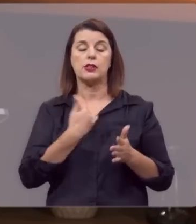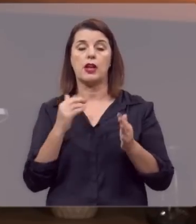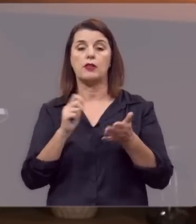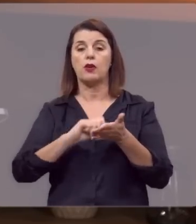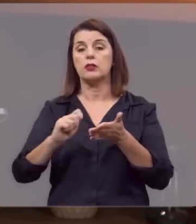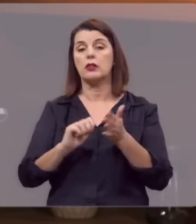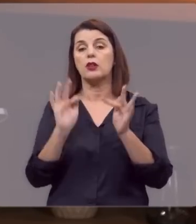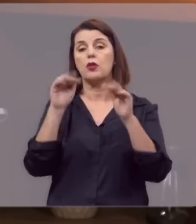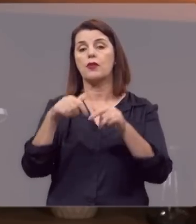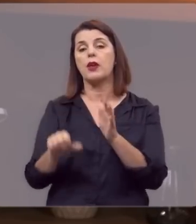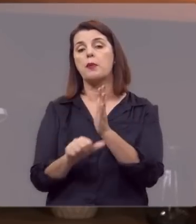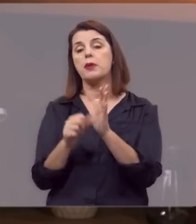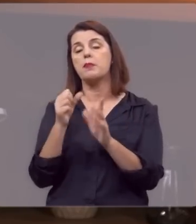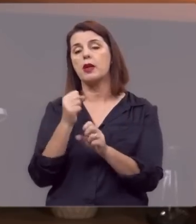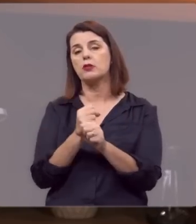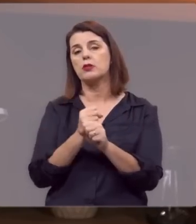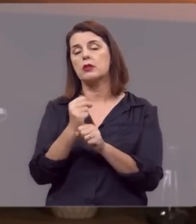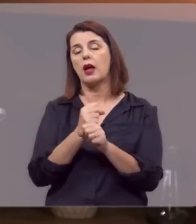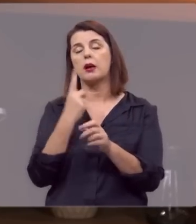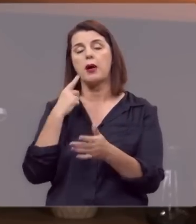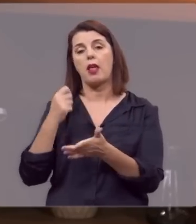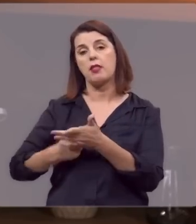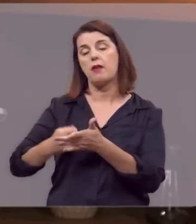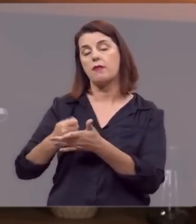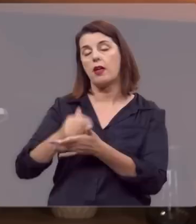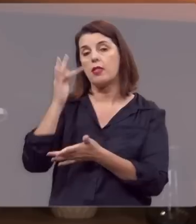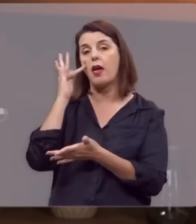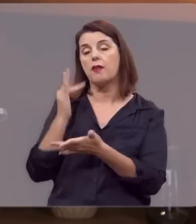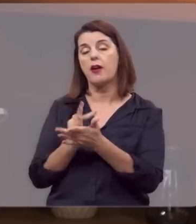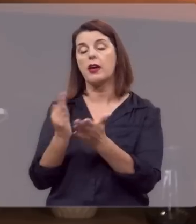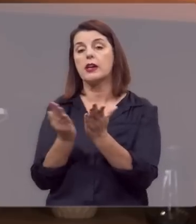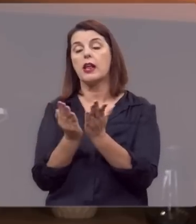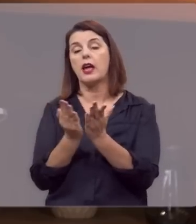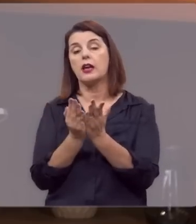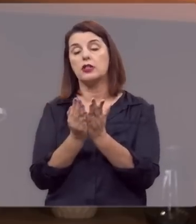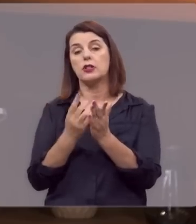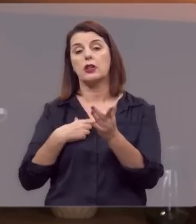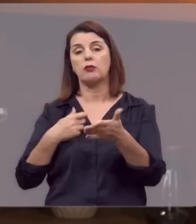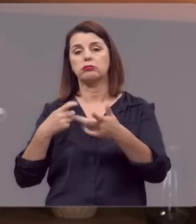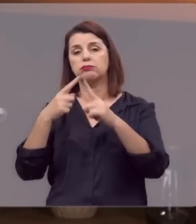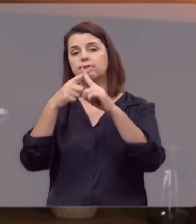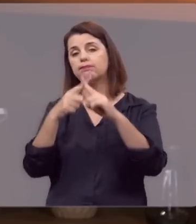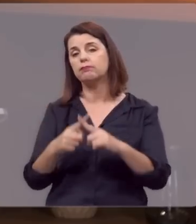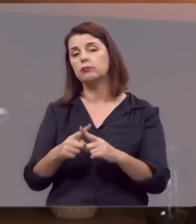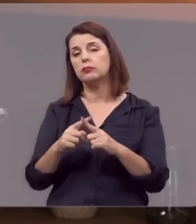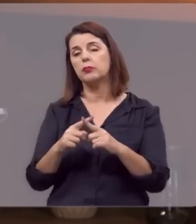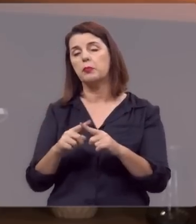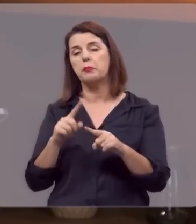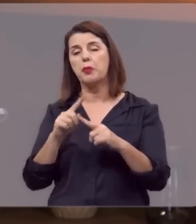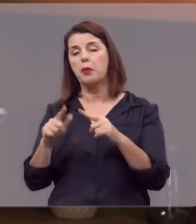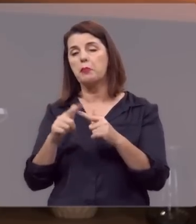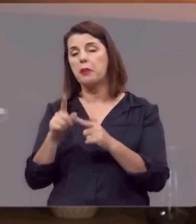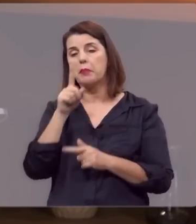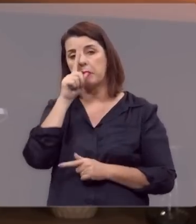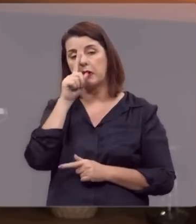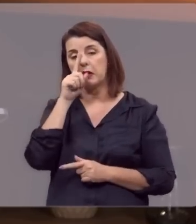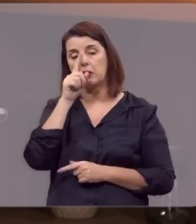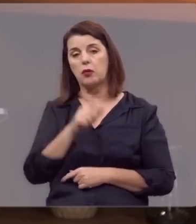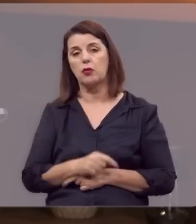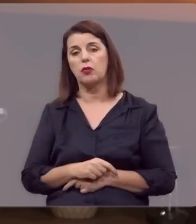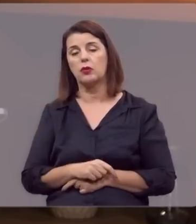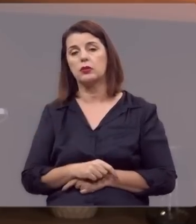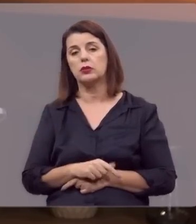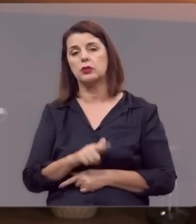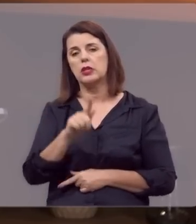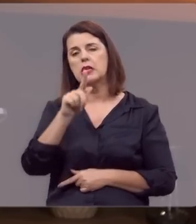século para defender a fé cristã de um ataque frontal, de uma heresia muito perigosa, chamada